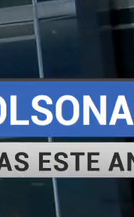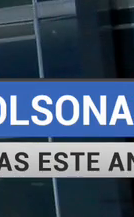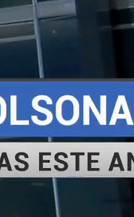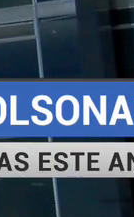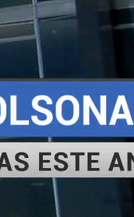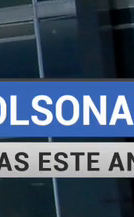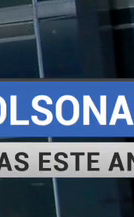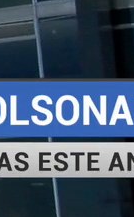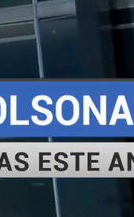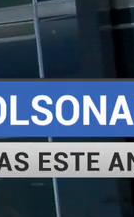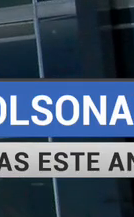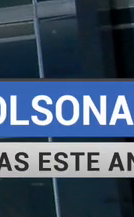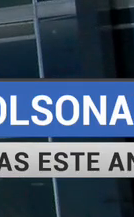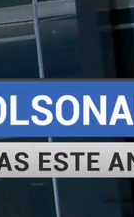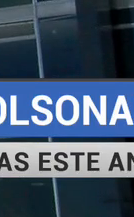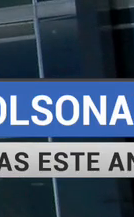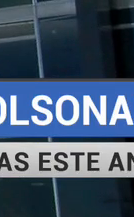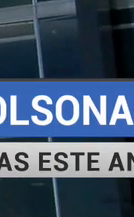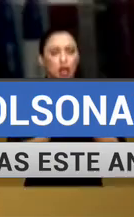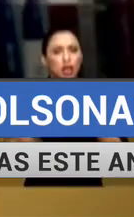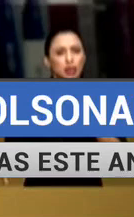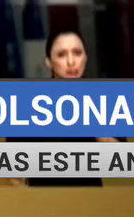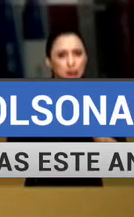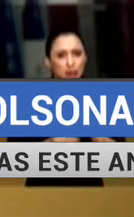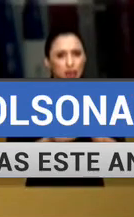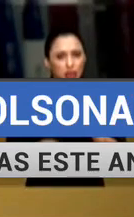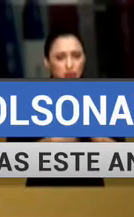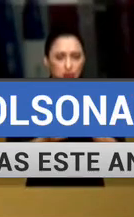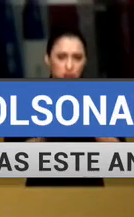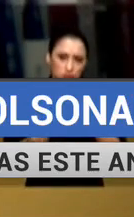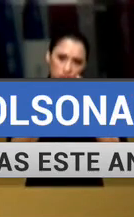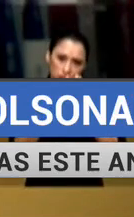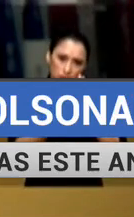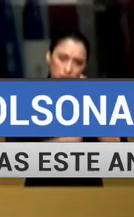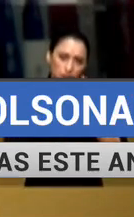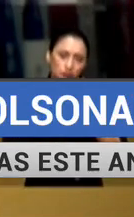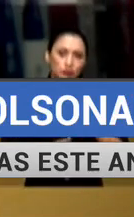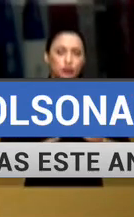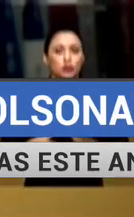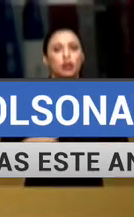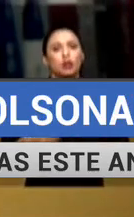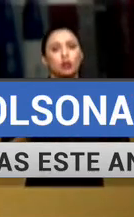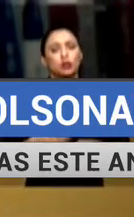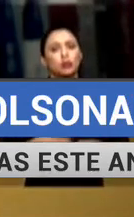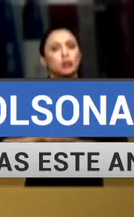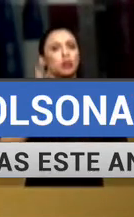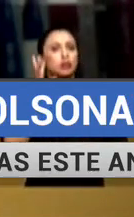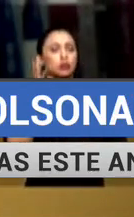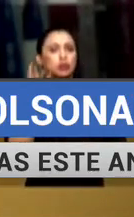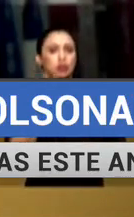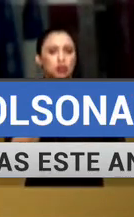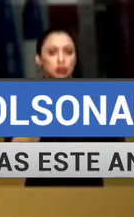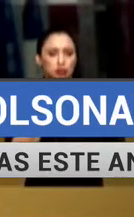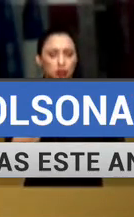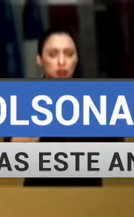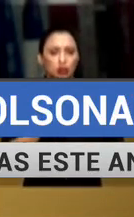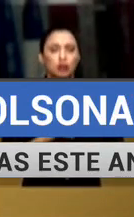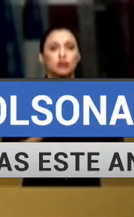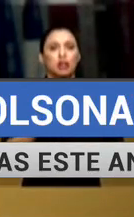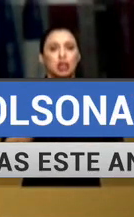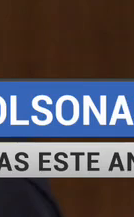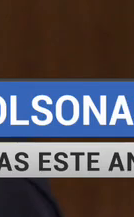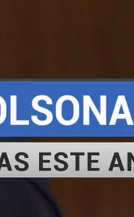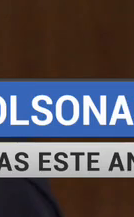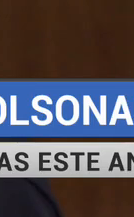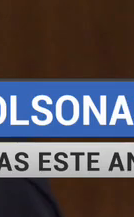a última em que ele atuou no Supremo Tribunal Federal. Na próxima terça-feira, o magistrado irá se aposentar. Desde abril, ele era o relator